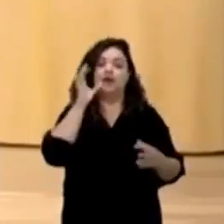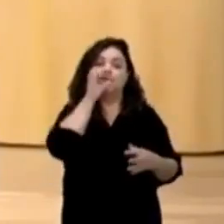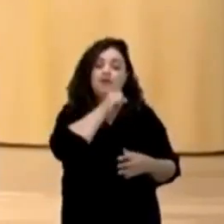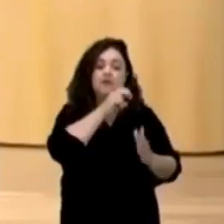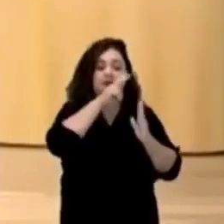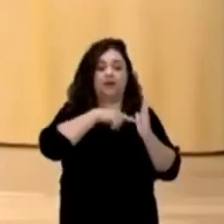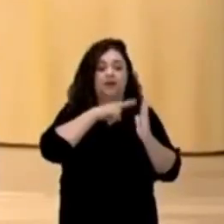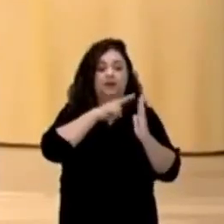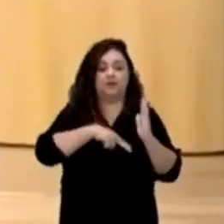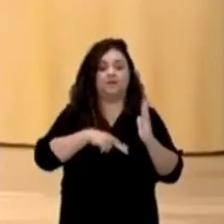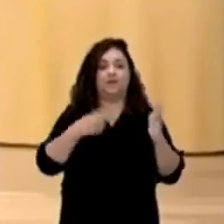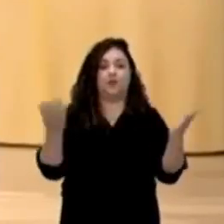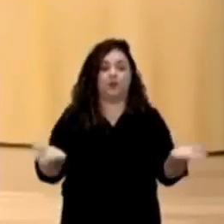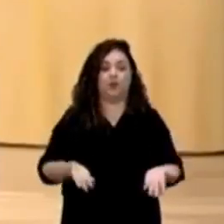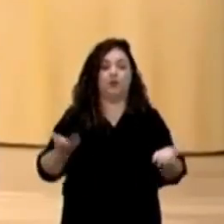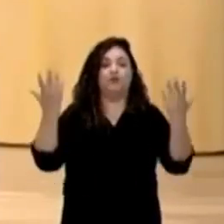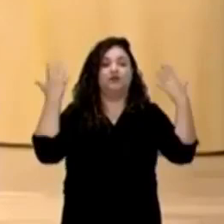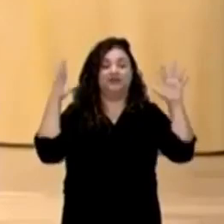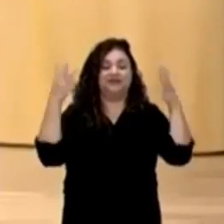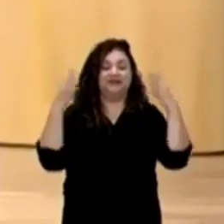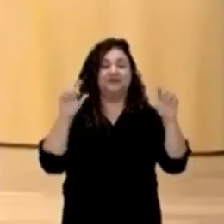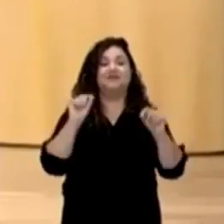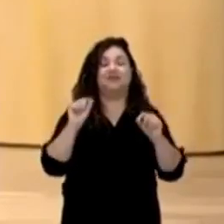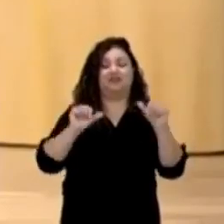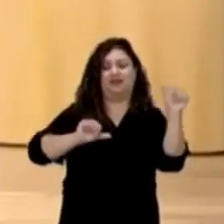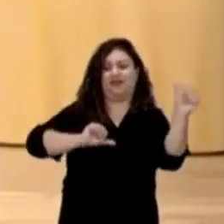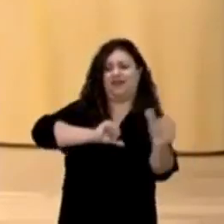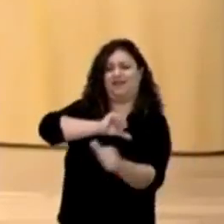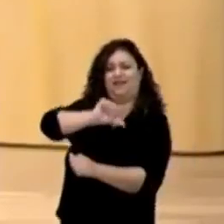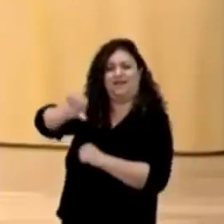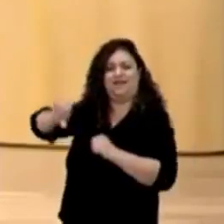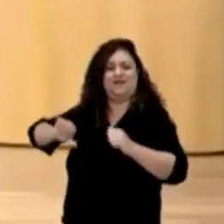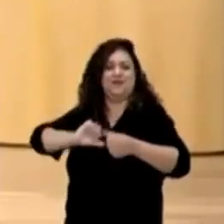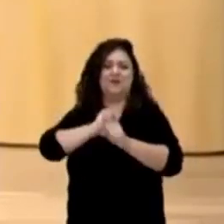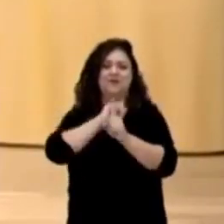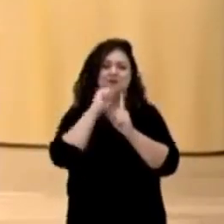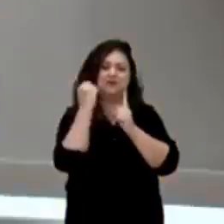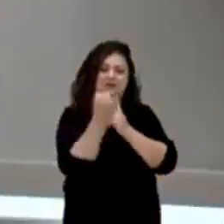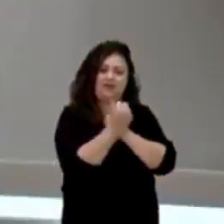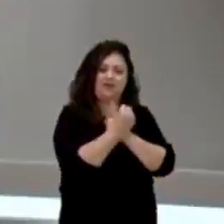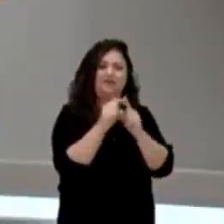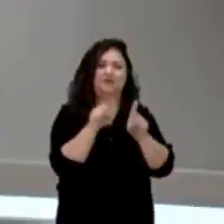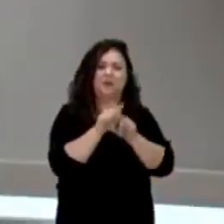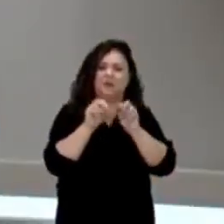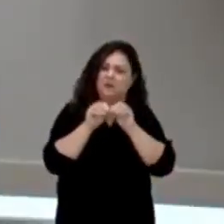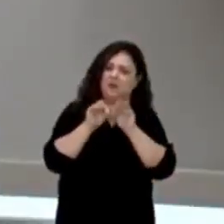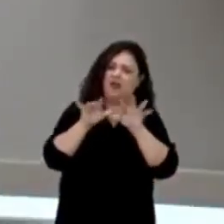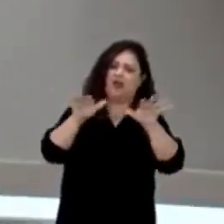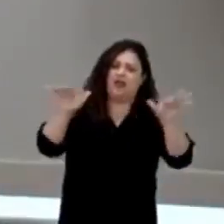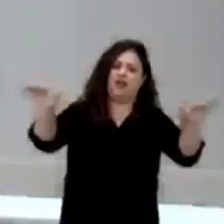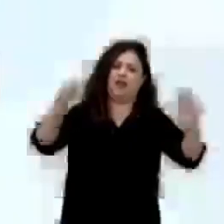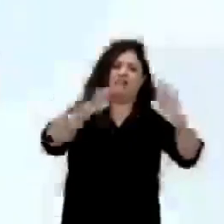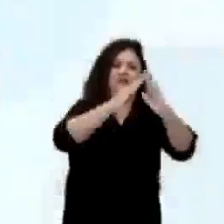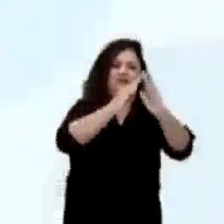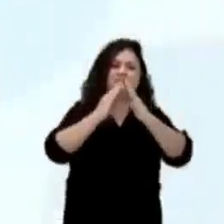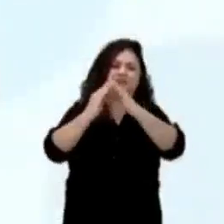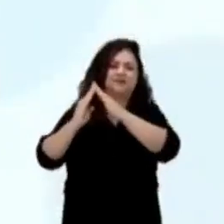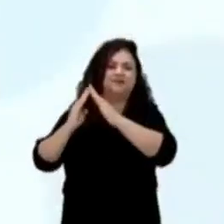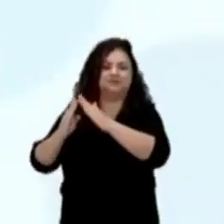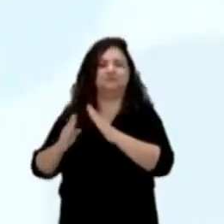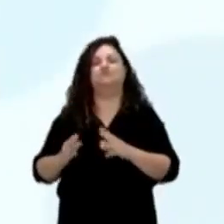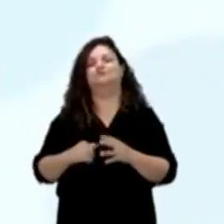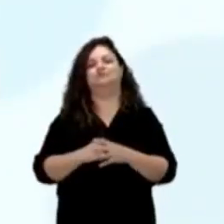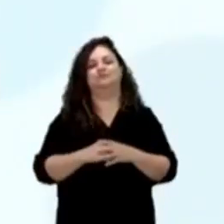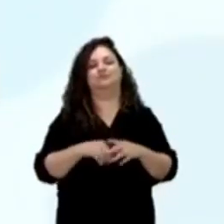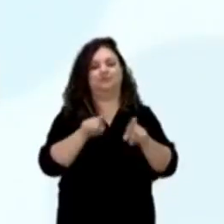outras questões que a gente está celebrando, como a transformação social e a mobilização do território, dos recursos humanos, não